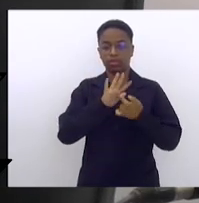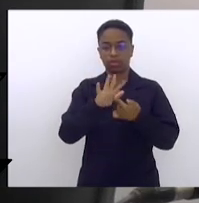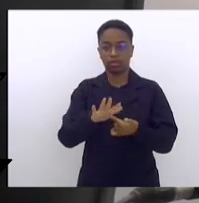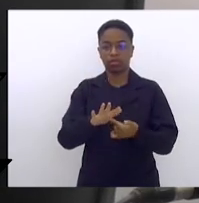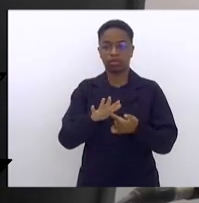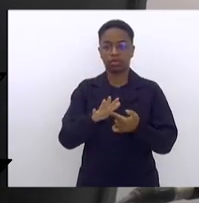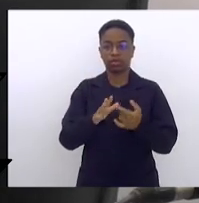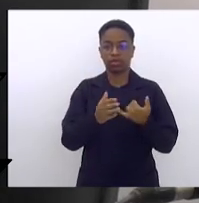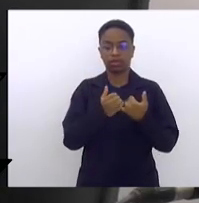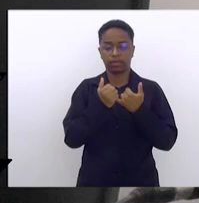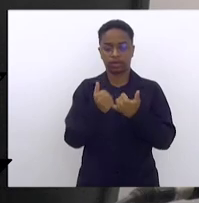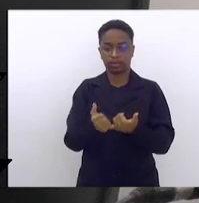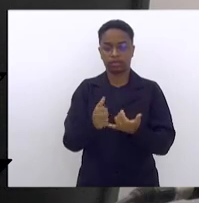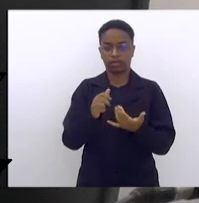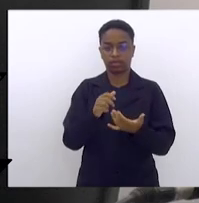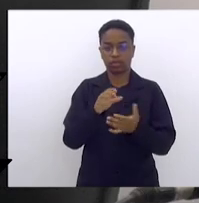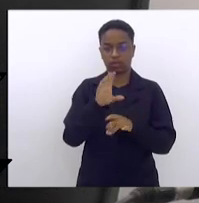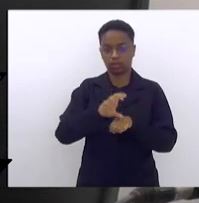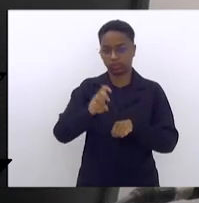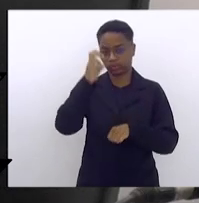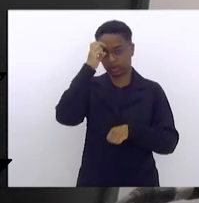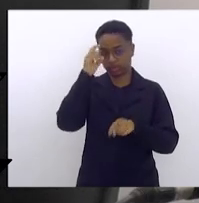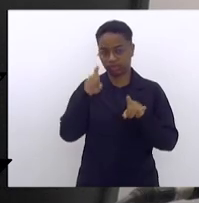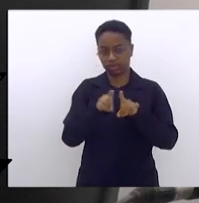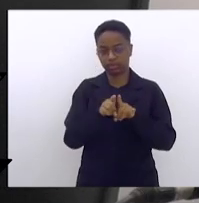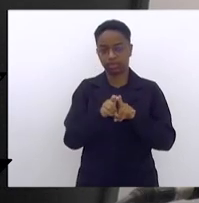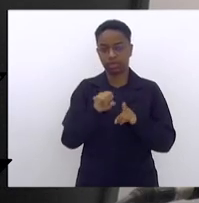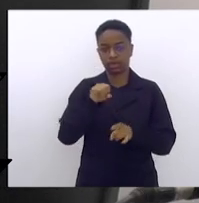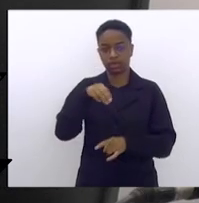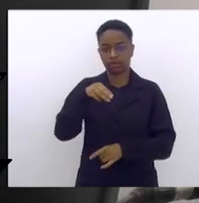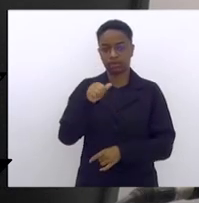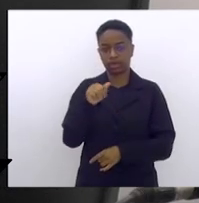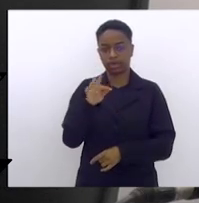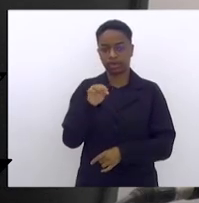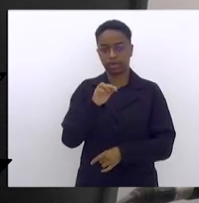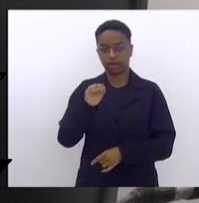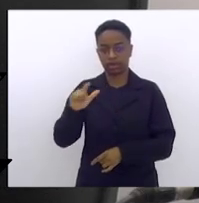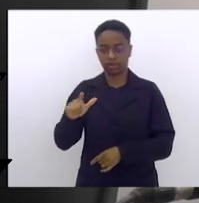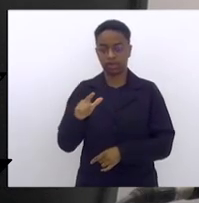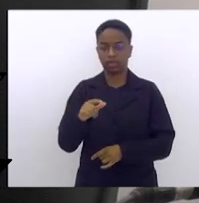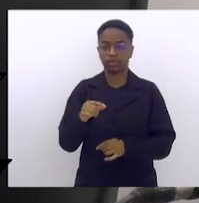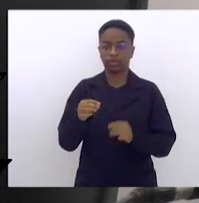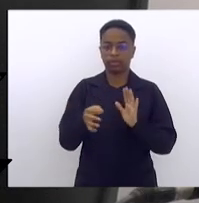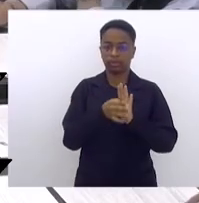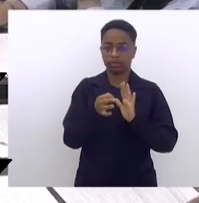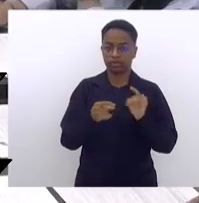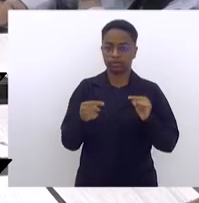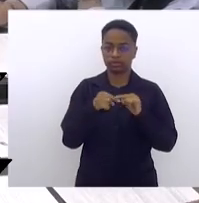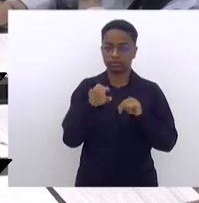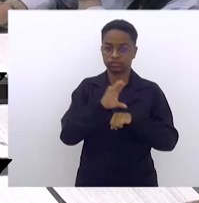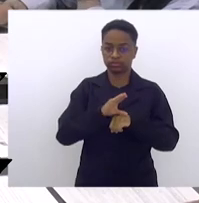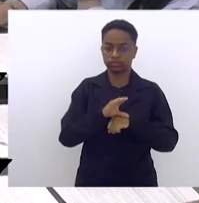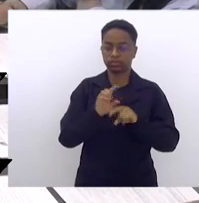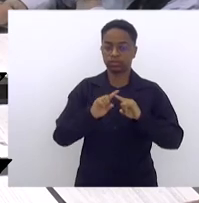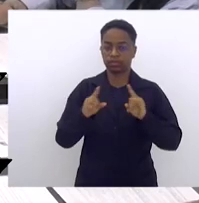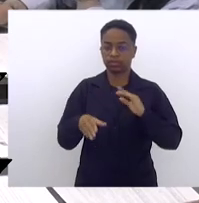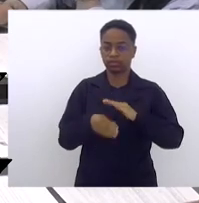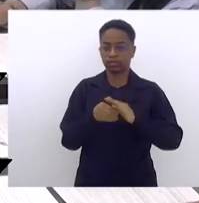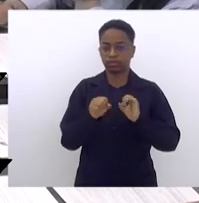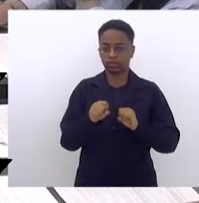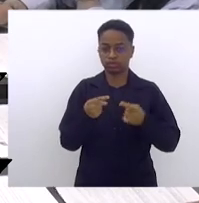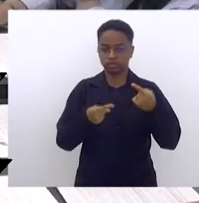e Imaterial do Estado do Rio de Janeiro. Para parecer, deputada Verônica Lima. Parecer é constitucionalidade com emendas, presidente. Em